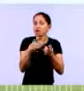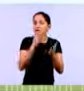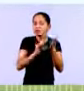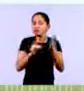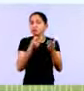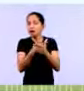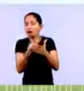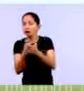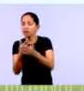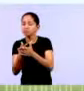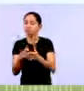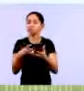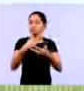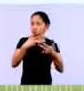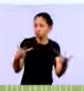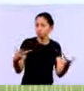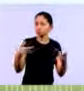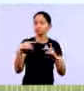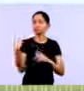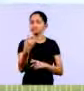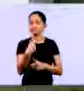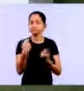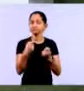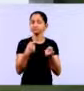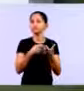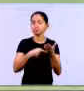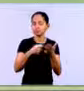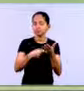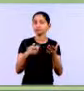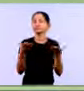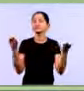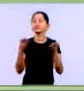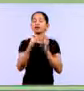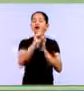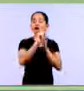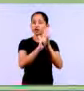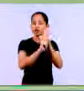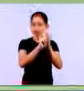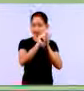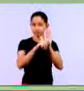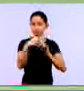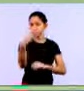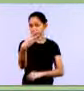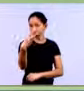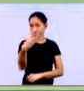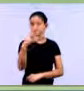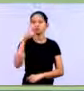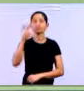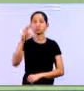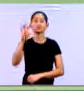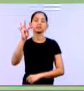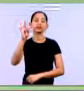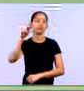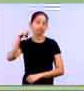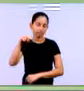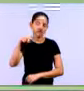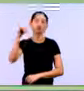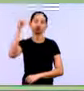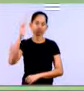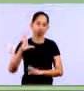tributo se estabelece entre nós. Portanto, no artigo 3º do Código Tributário Nacional,